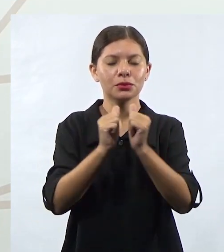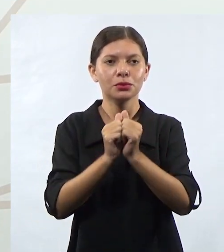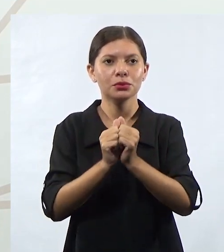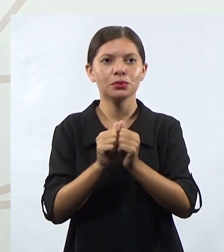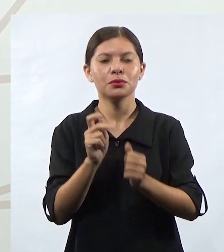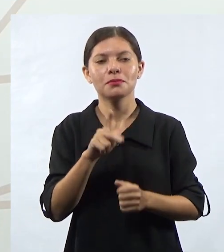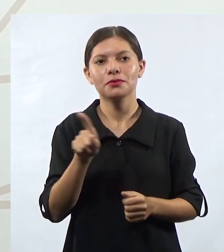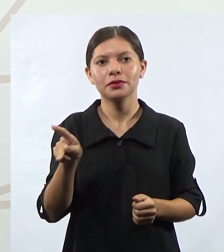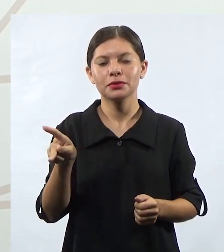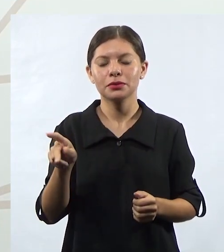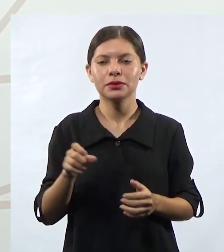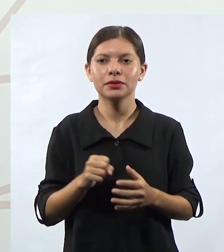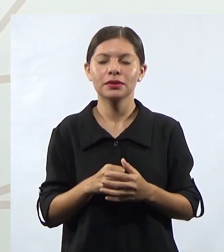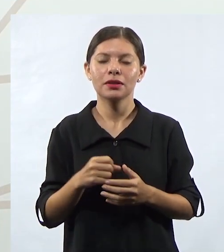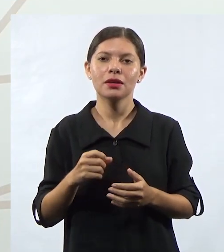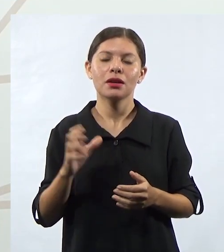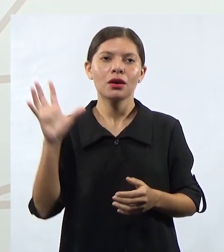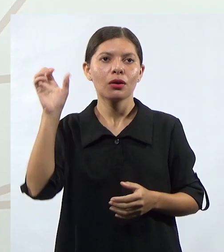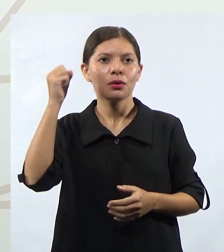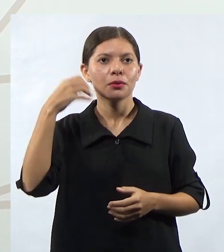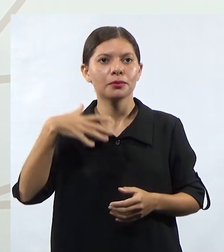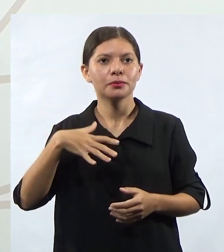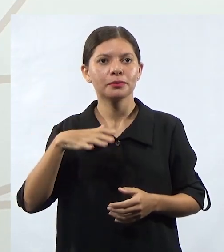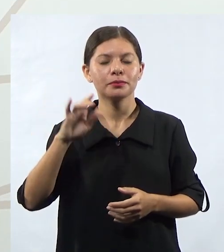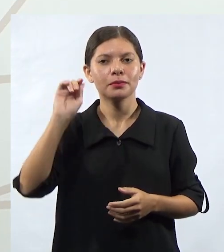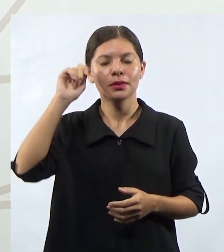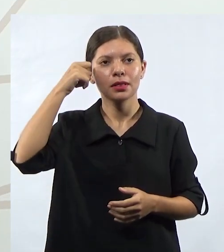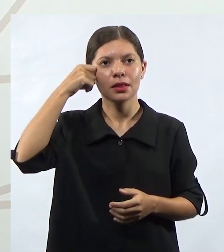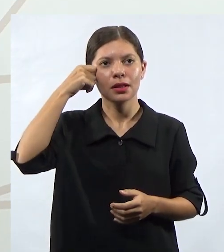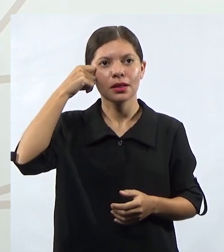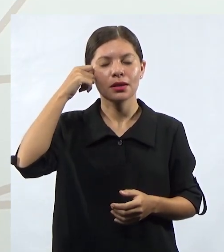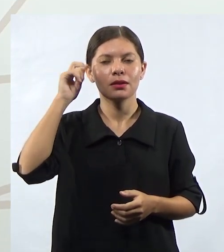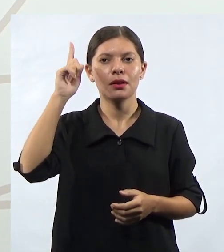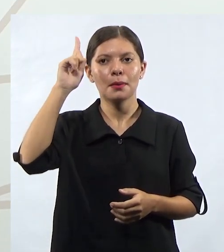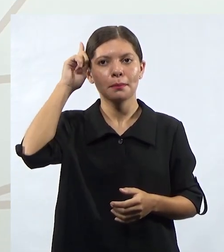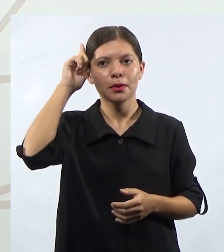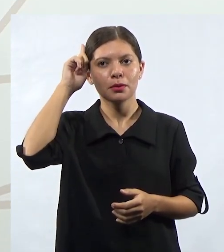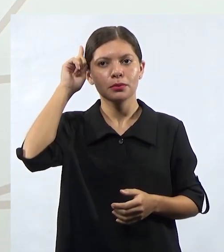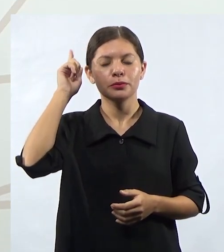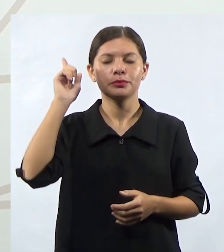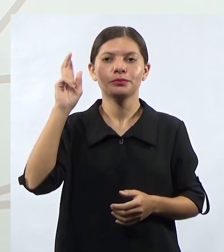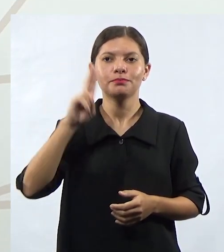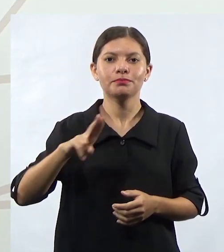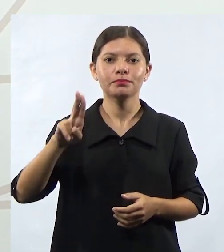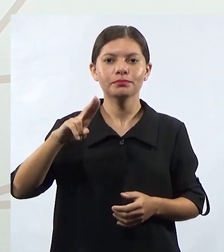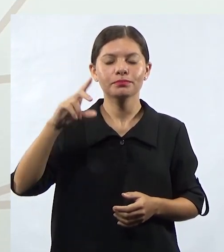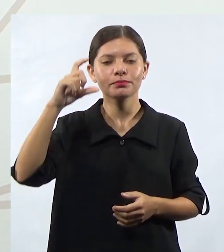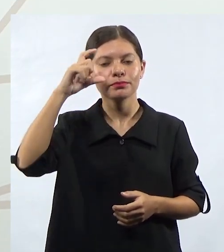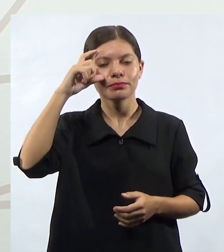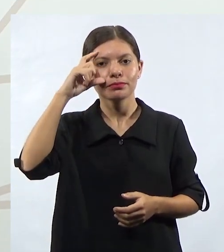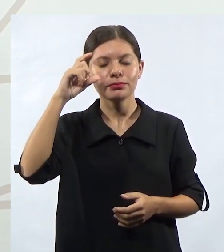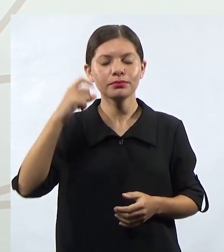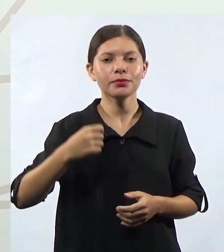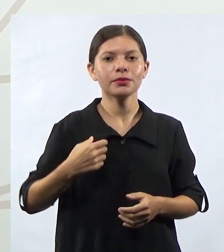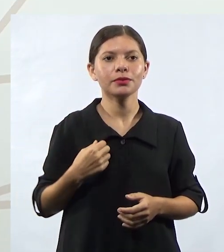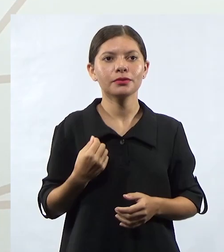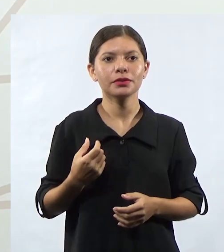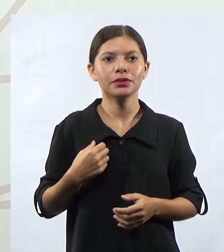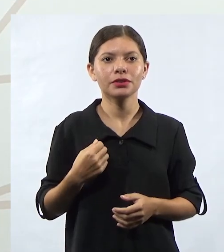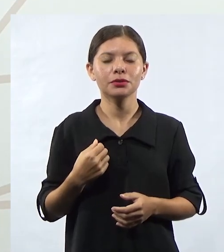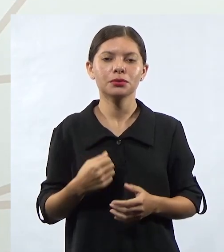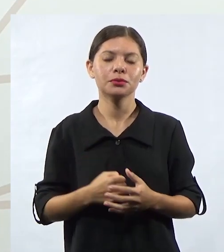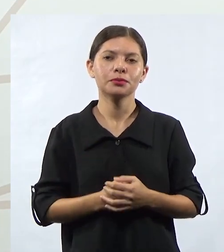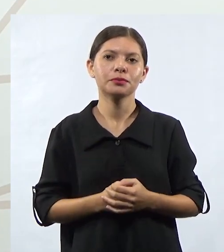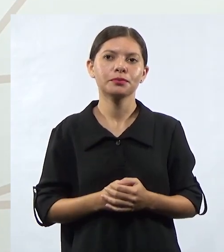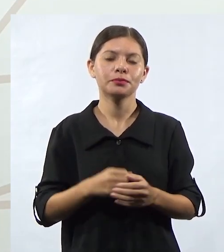minha audiodescrição. Eu sou um homem negro, tenho cabelos pretos, curtos, uso óculos. Estou hoje vestindo uma blusa